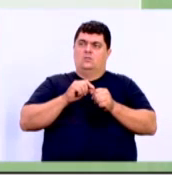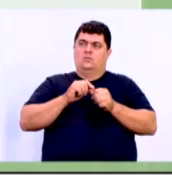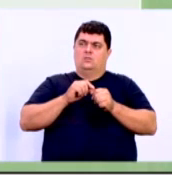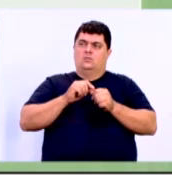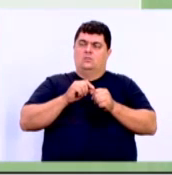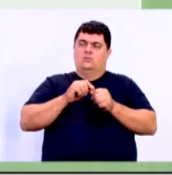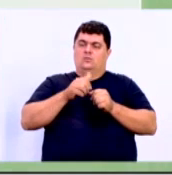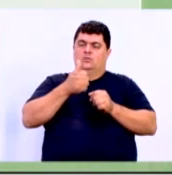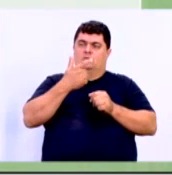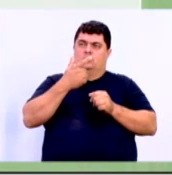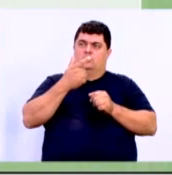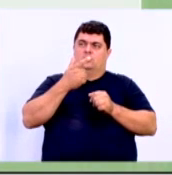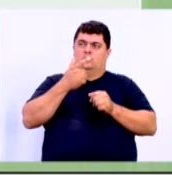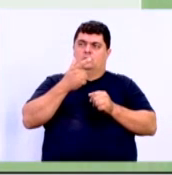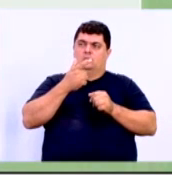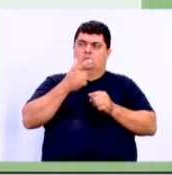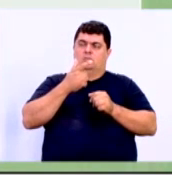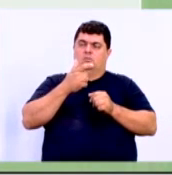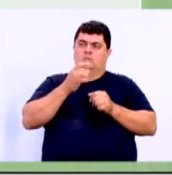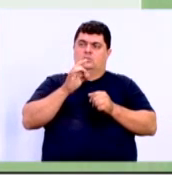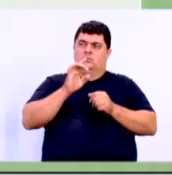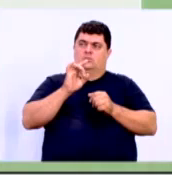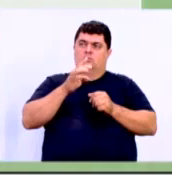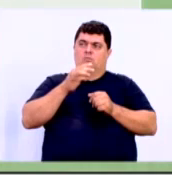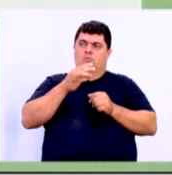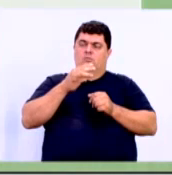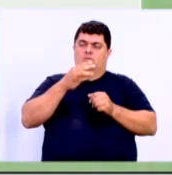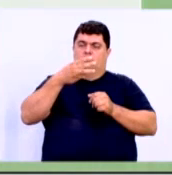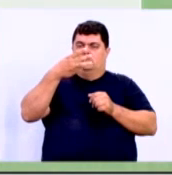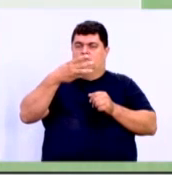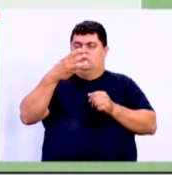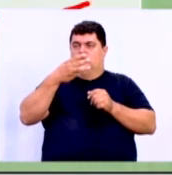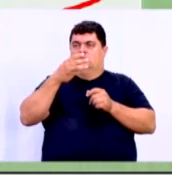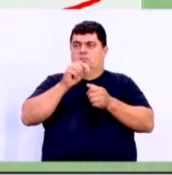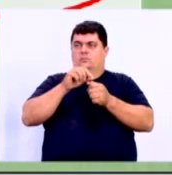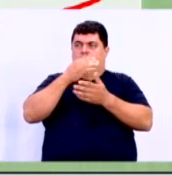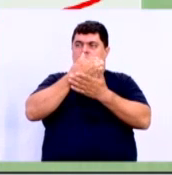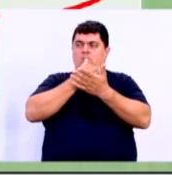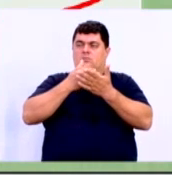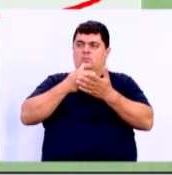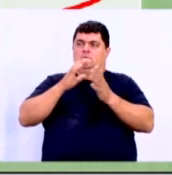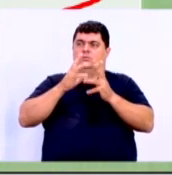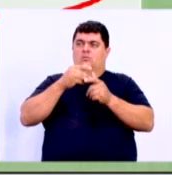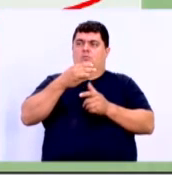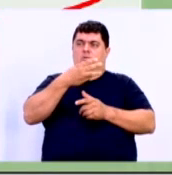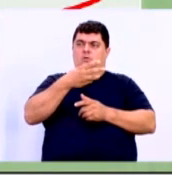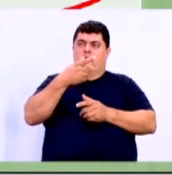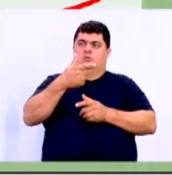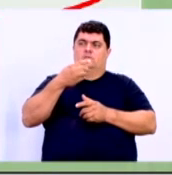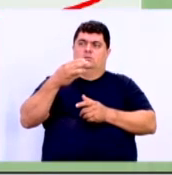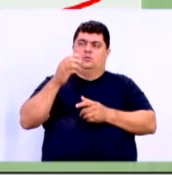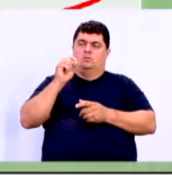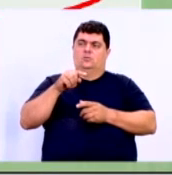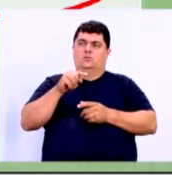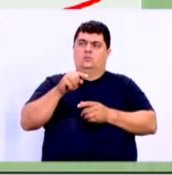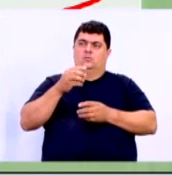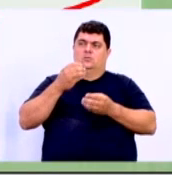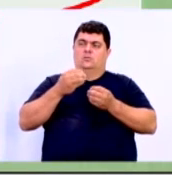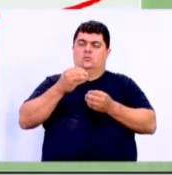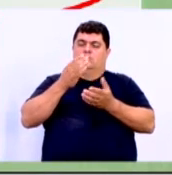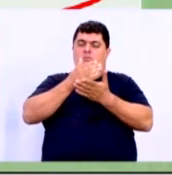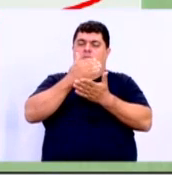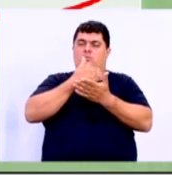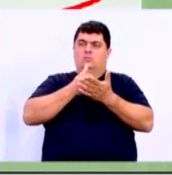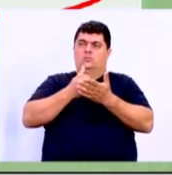os 12.000, os 15.000, 36.000, que somando tudo deu 323.000, certo? Como que a gente